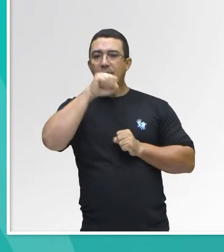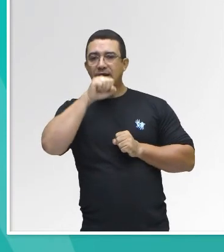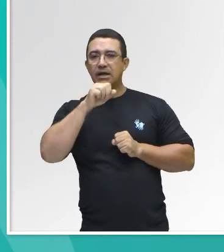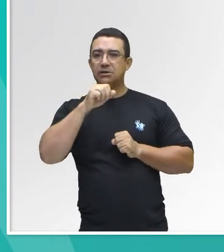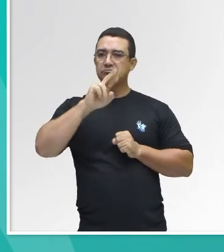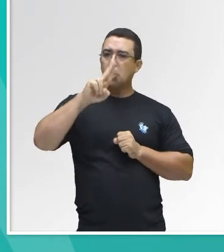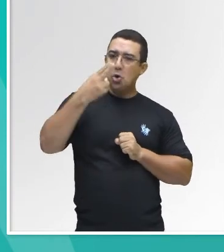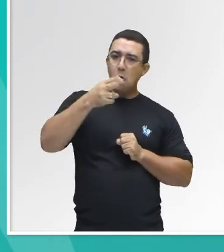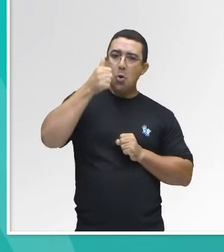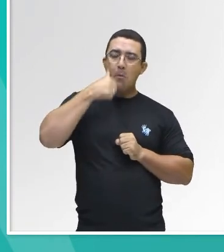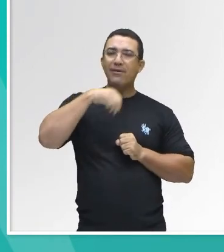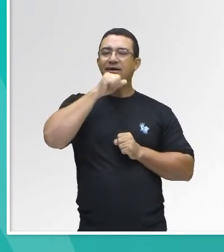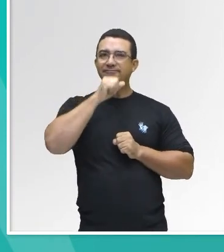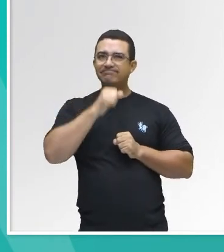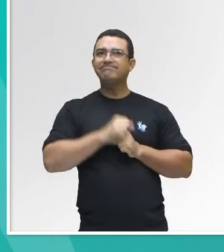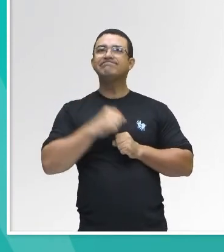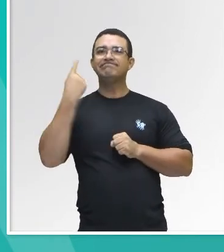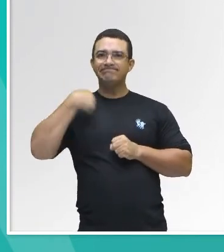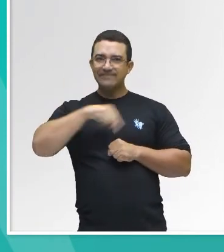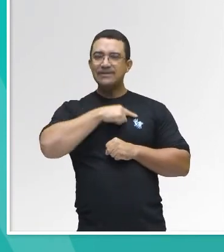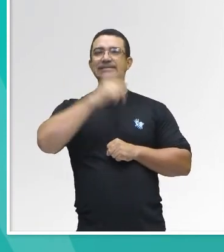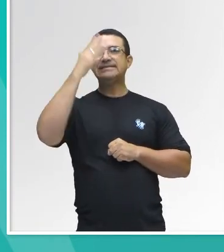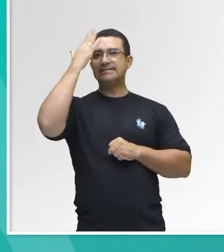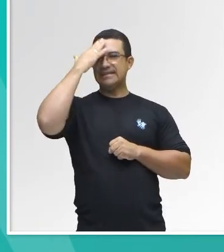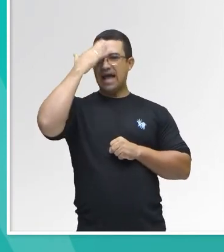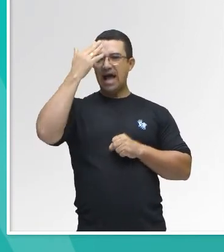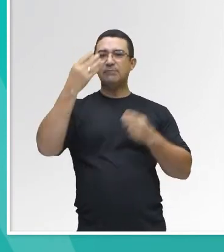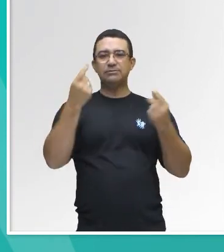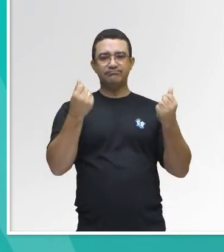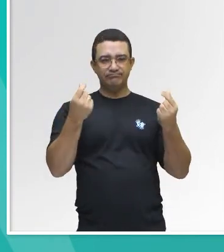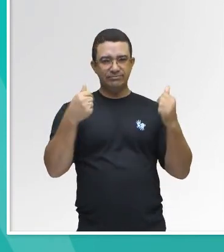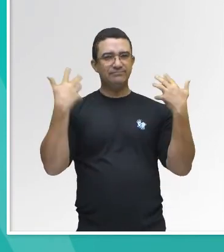sabemos o que custa para criar um filho.